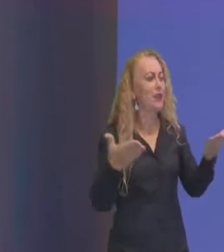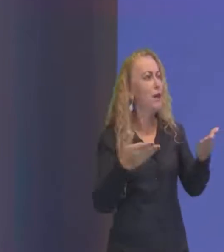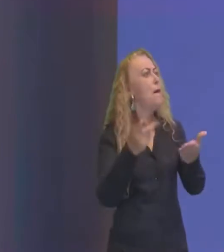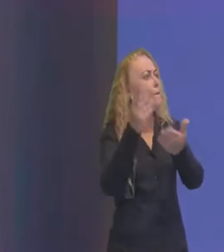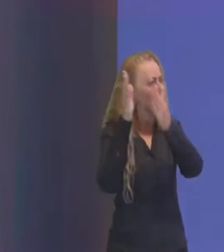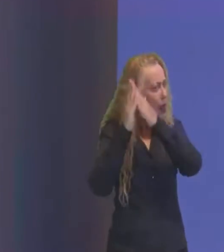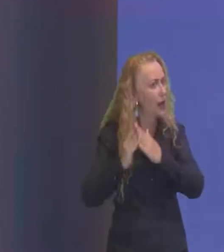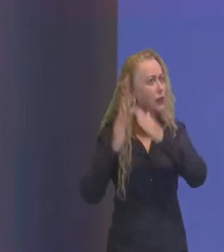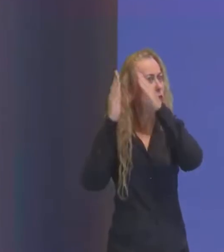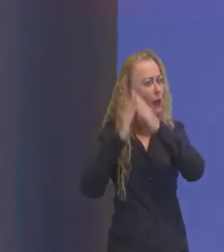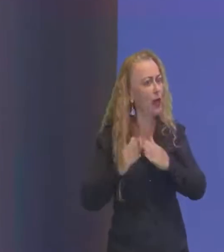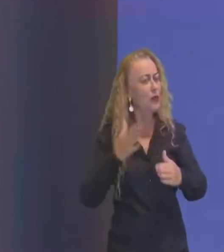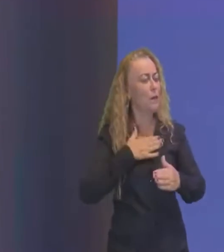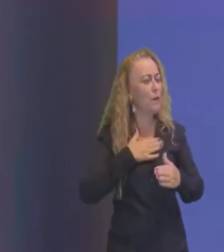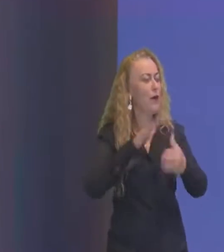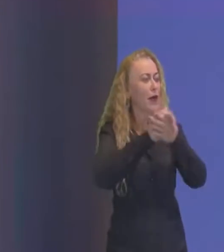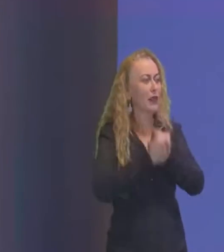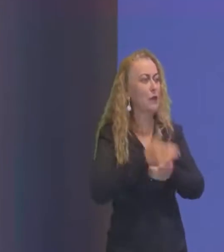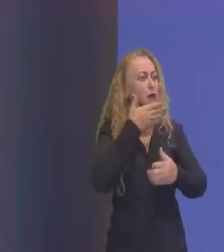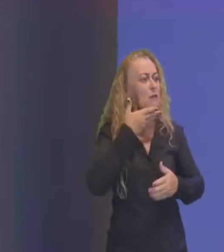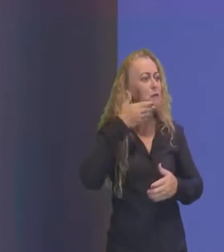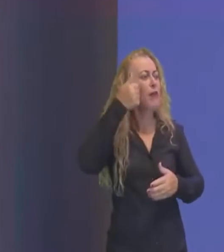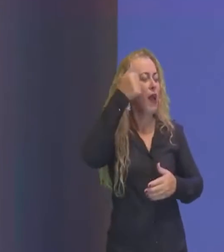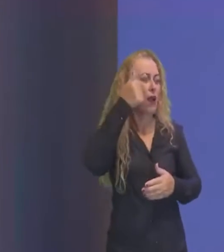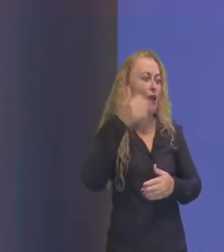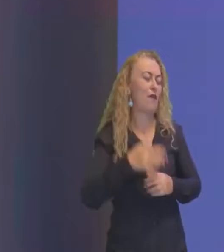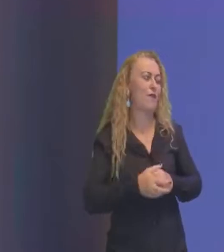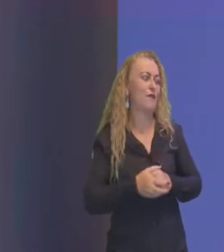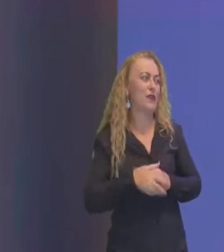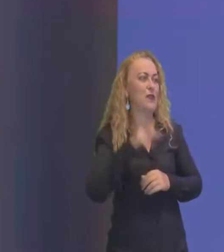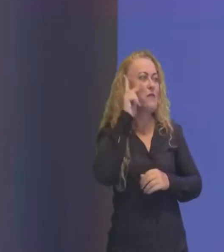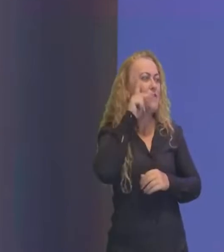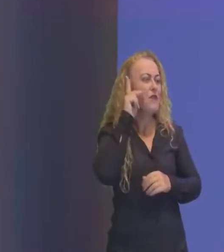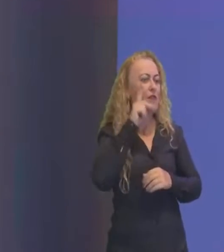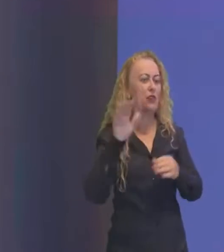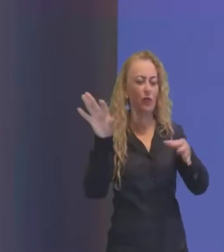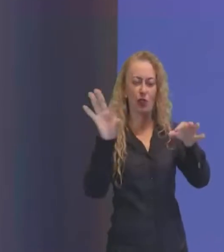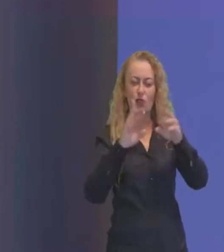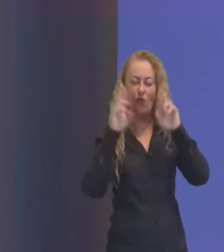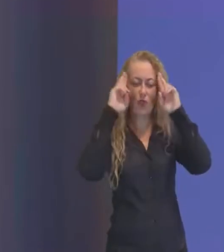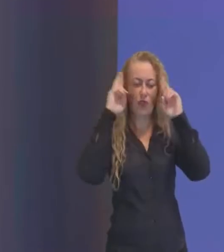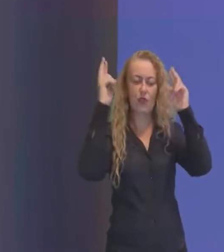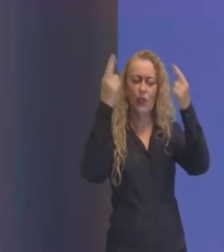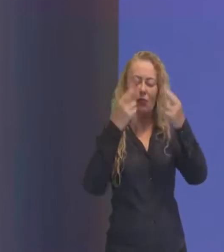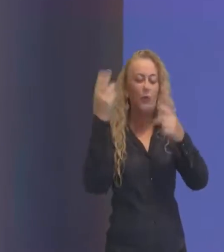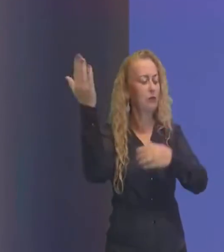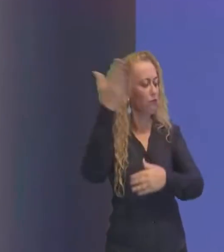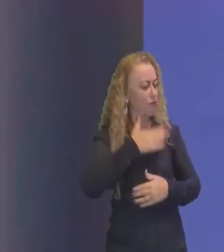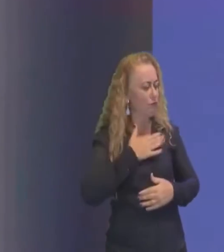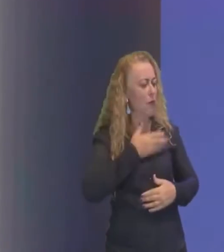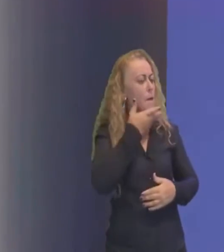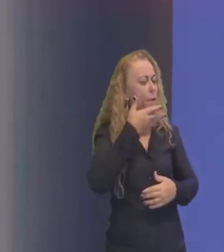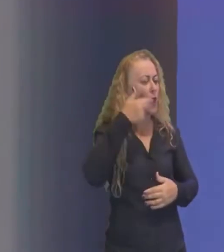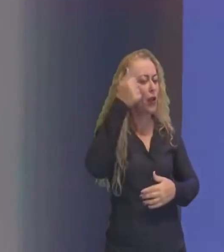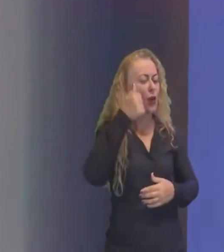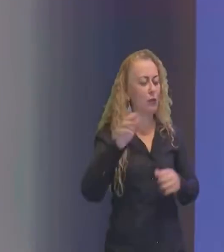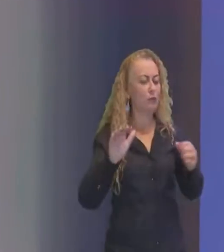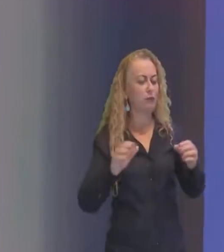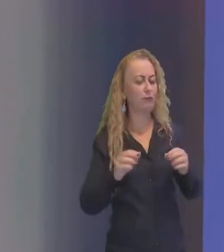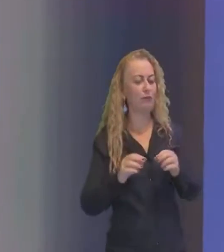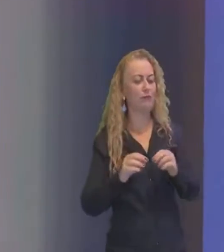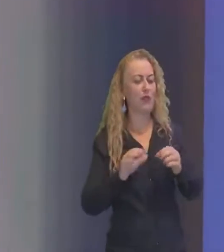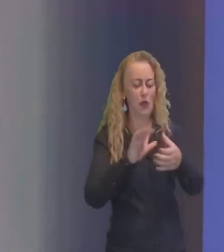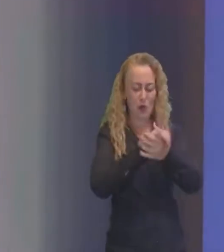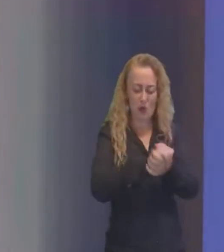meu casamento, para a minha vida, para o relacionamento com a minha esposa.